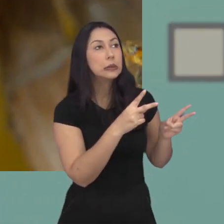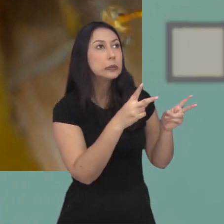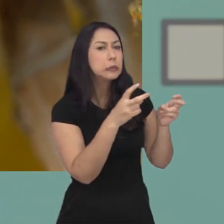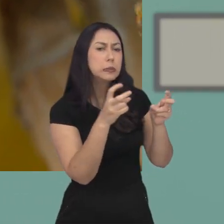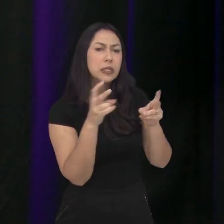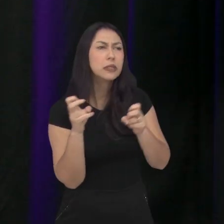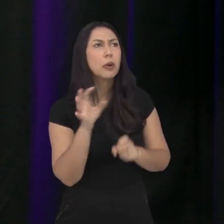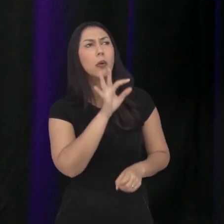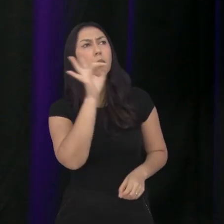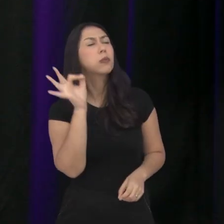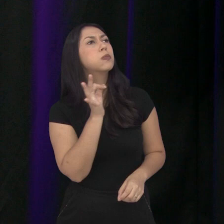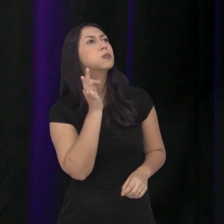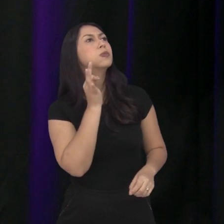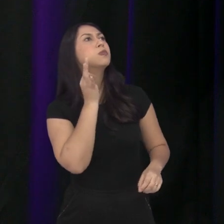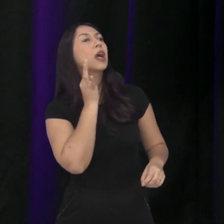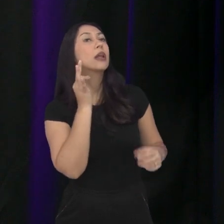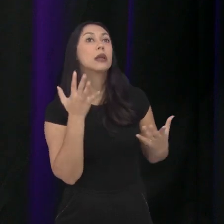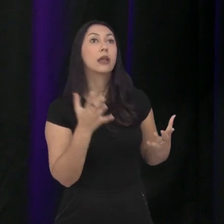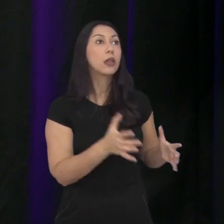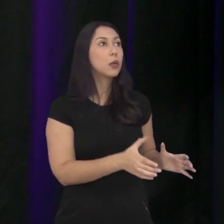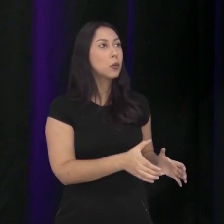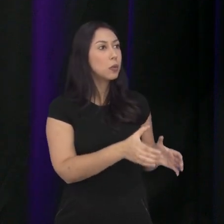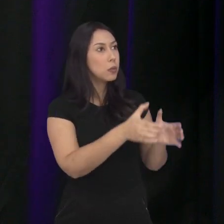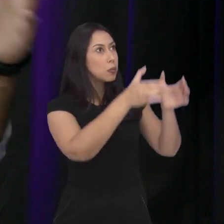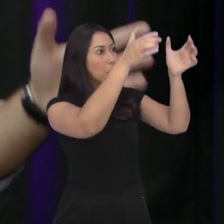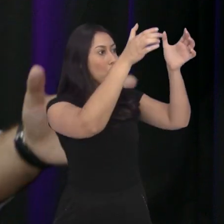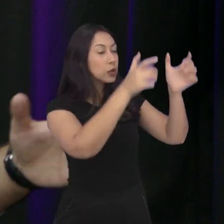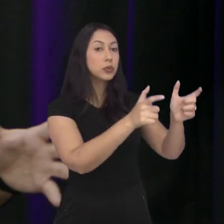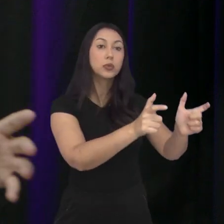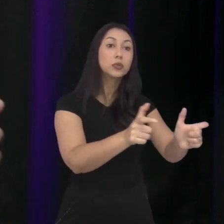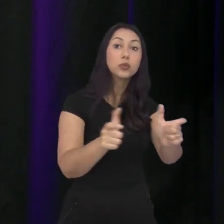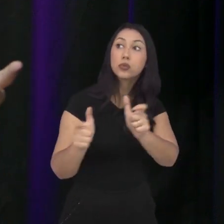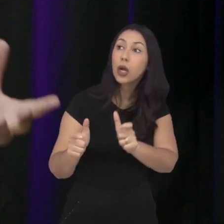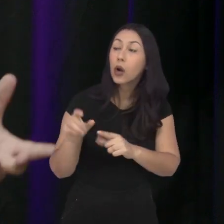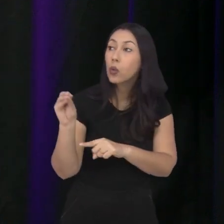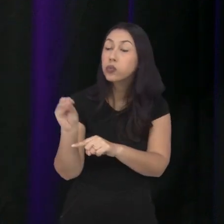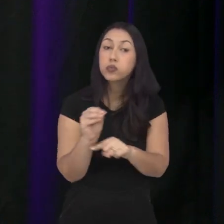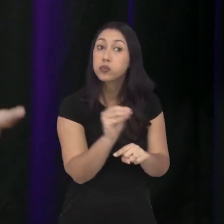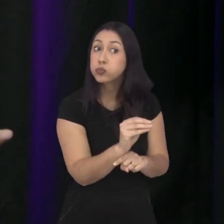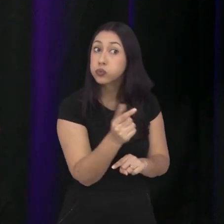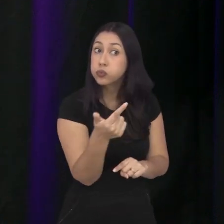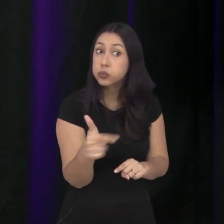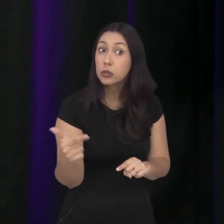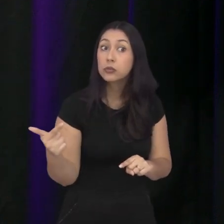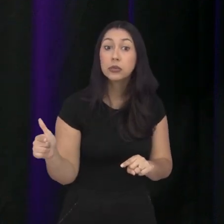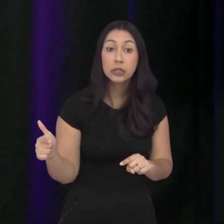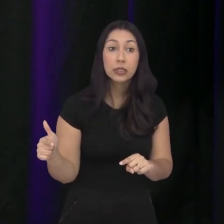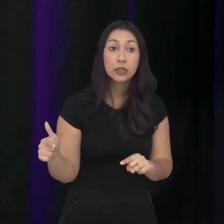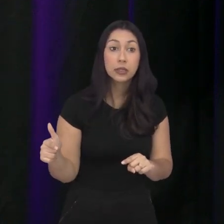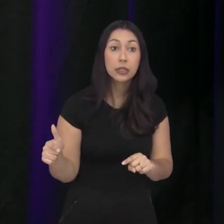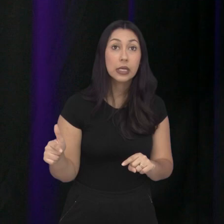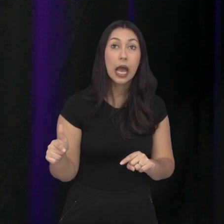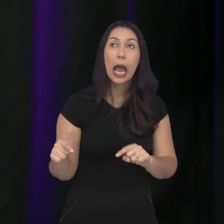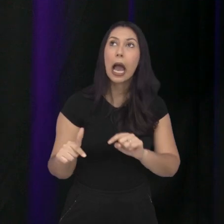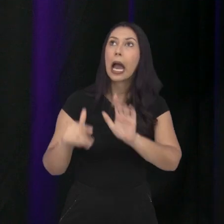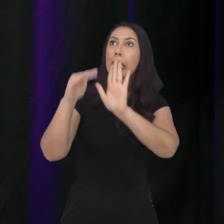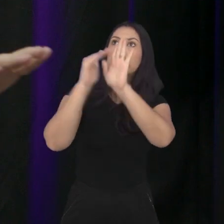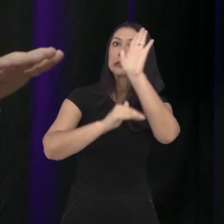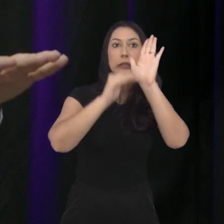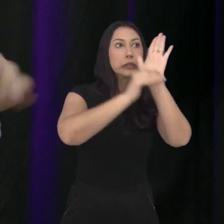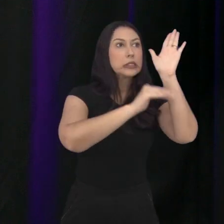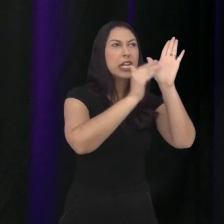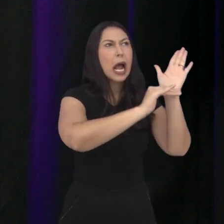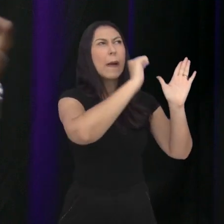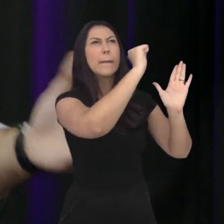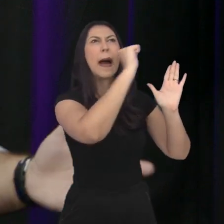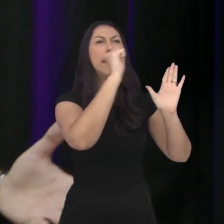abelhas nativas sem ferrão em postes, em áreas às vezes que não são de cultivo, de cuidado, para que não tire